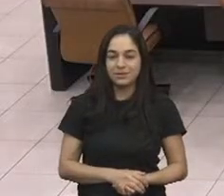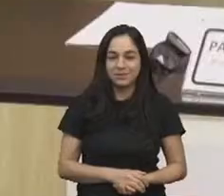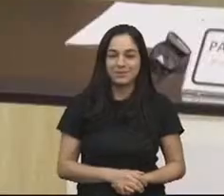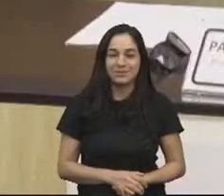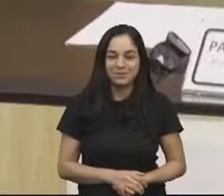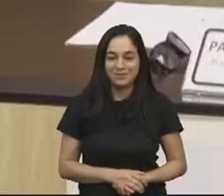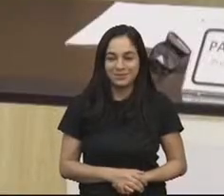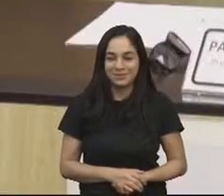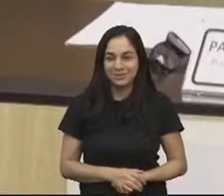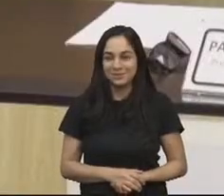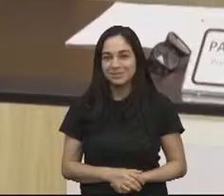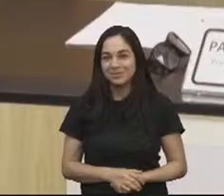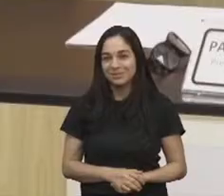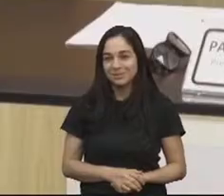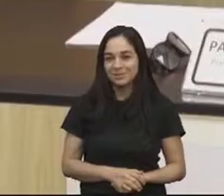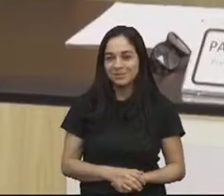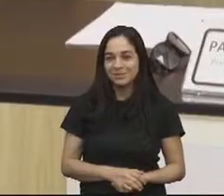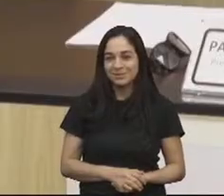Bom,